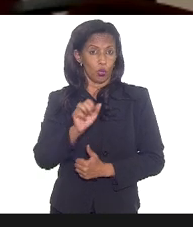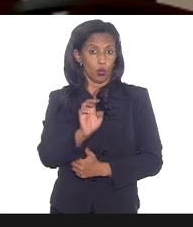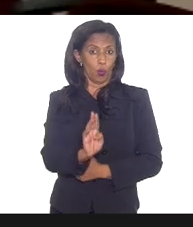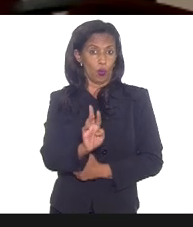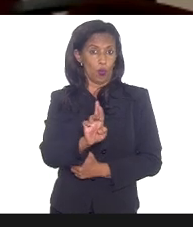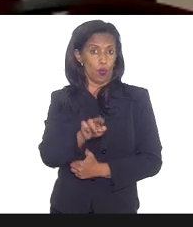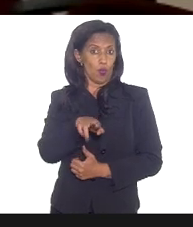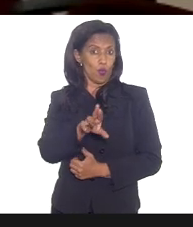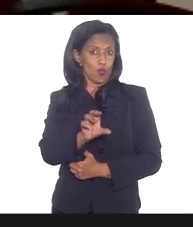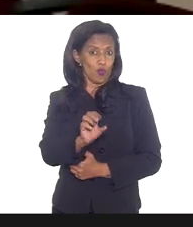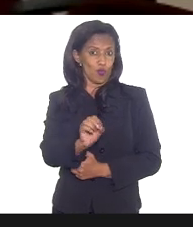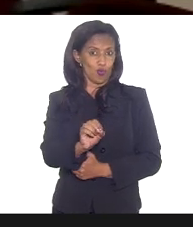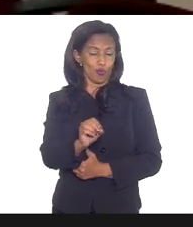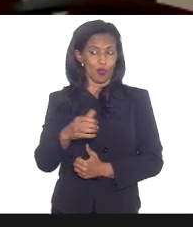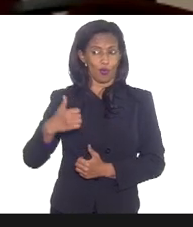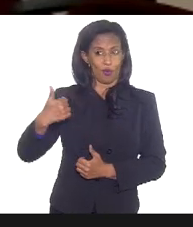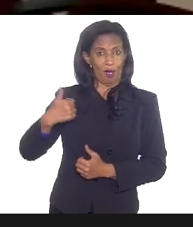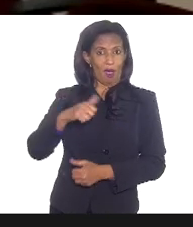né?